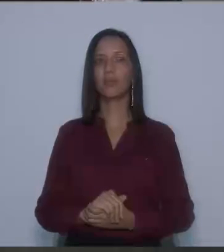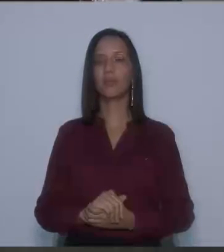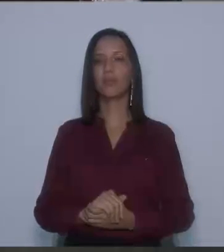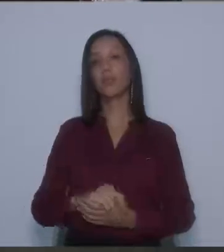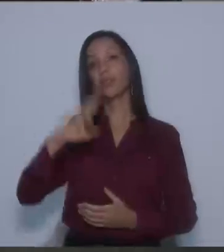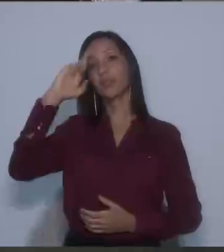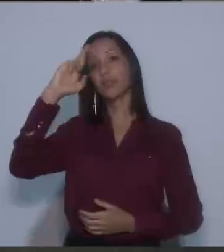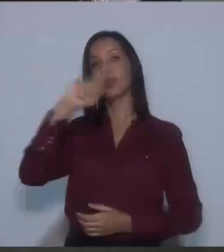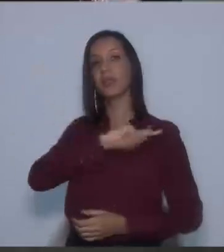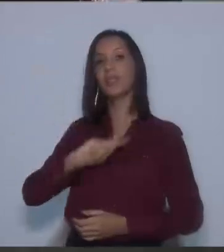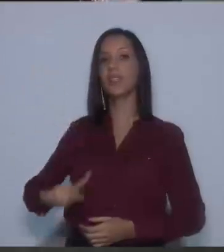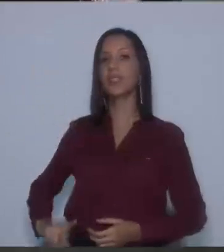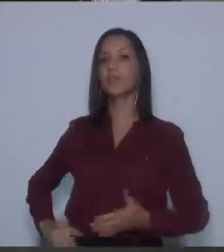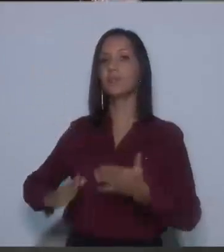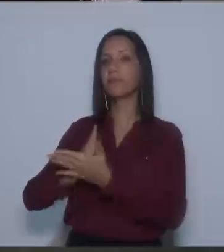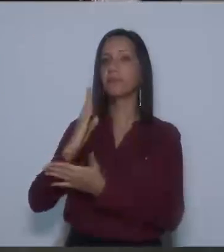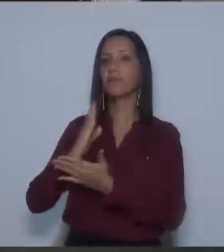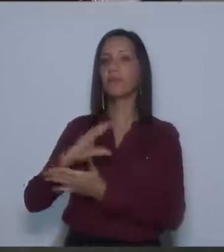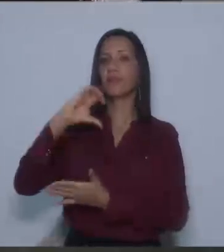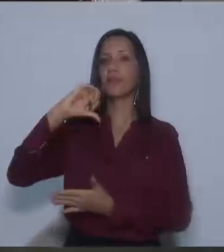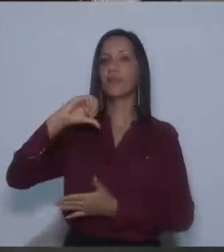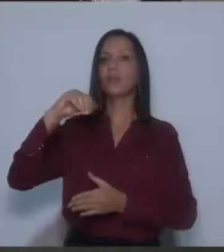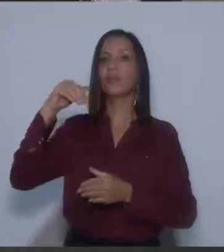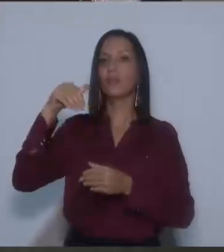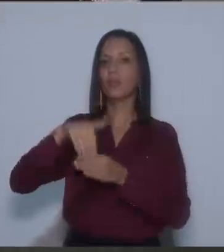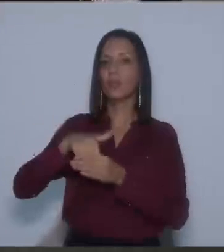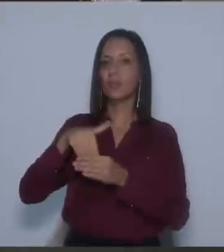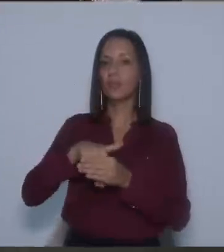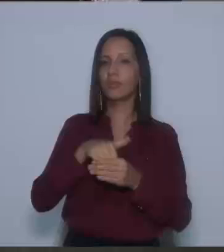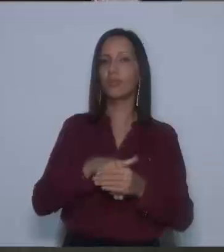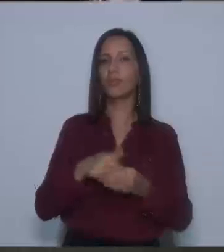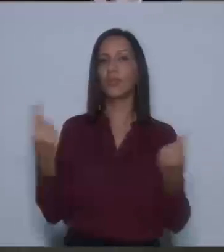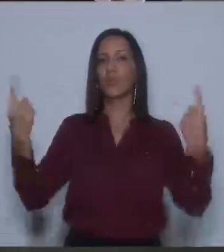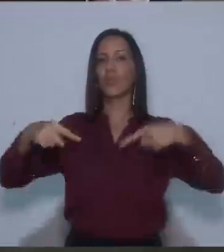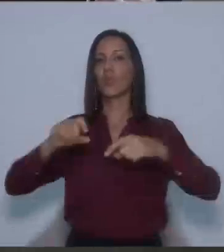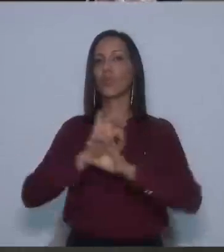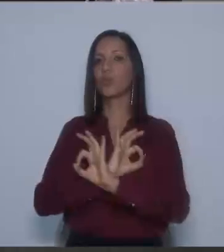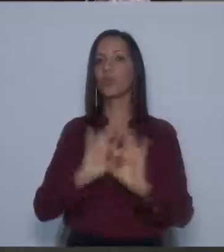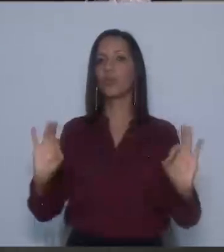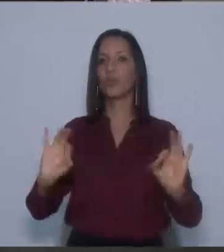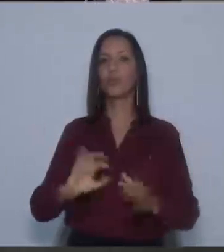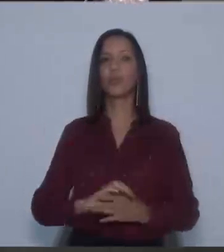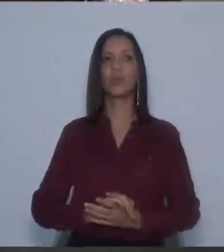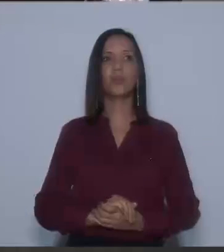Senhor presidente, aprovado por 9 votos favoráveis, nenhum contrário.